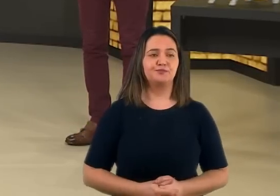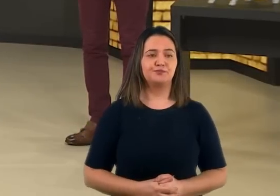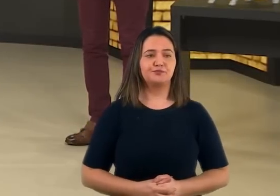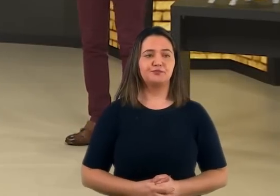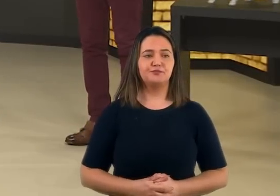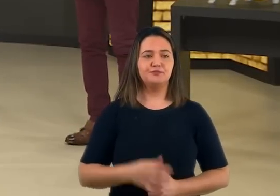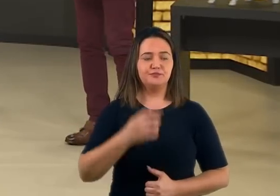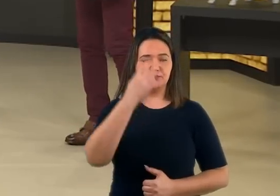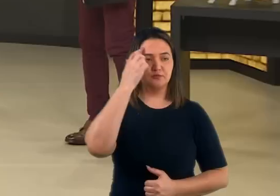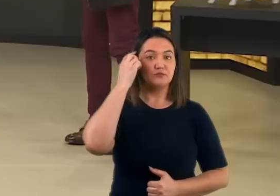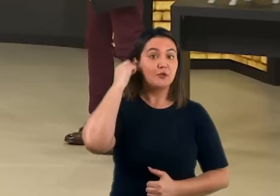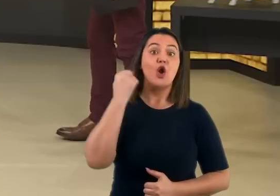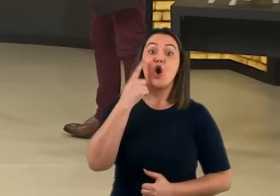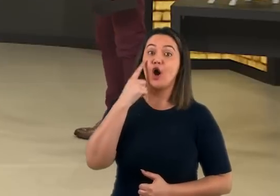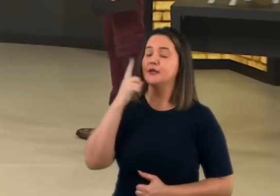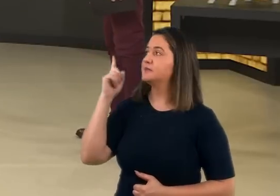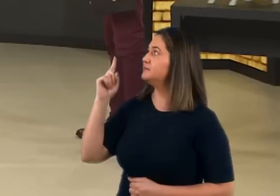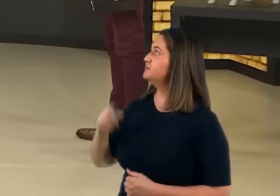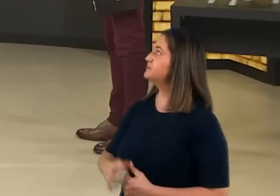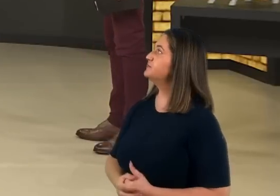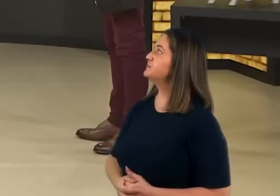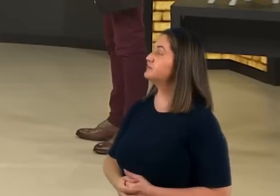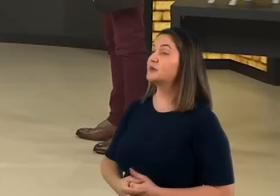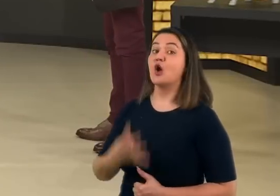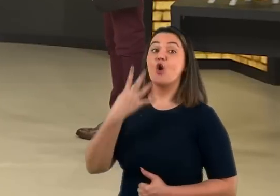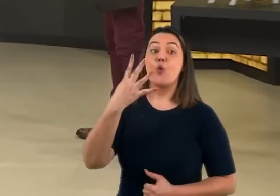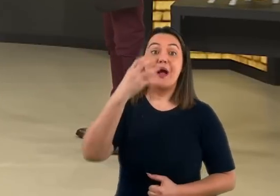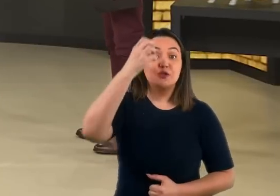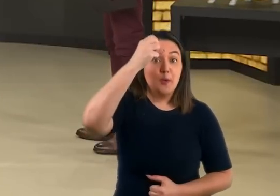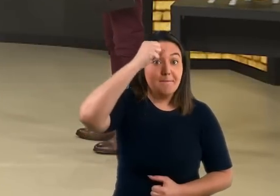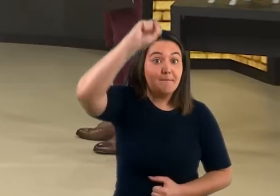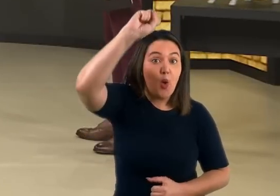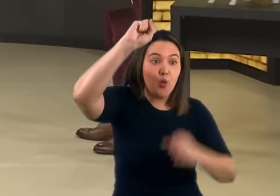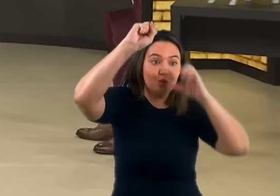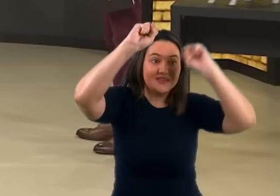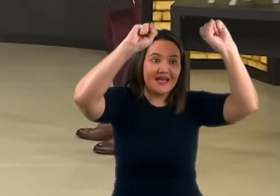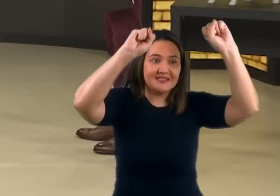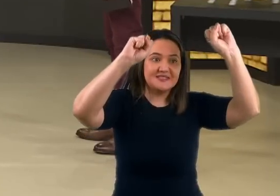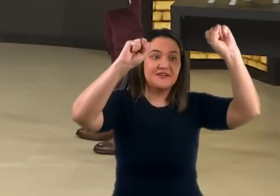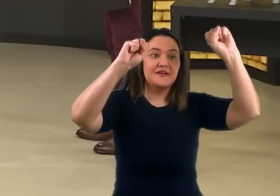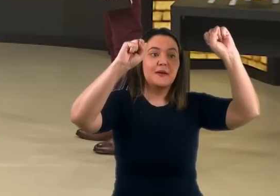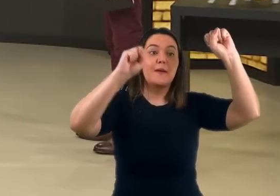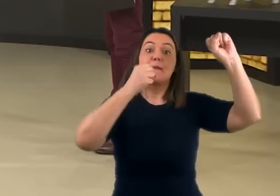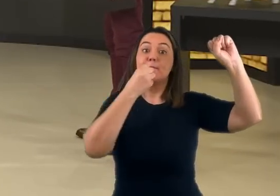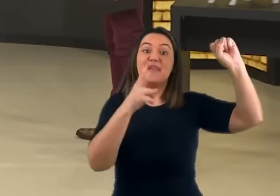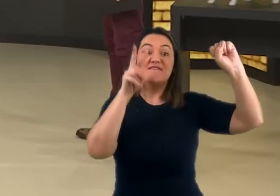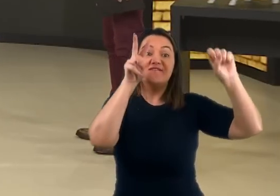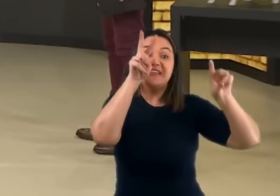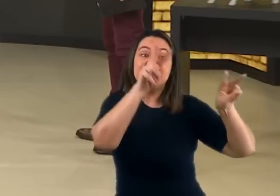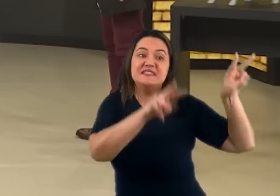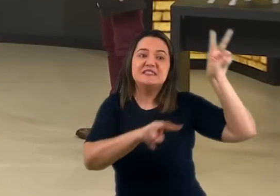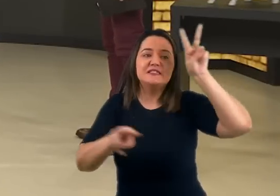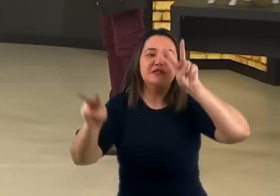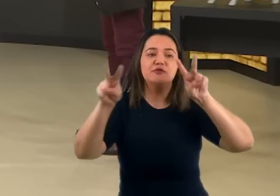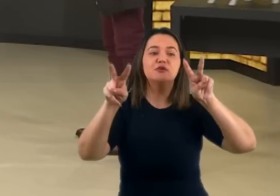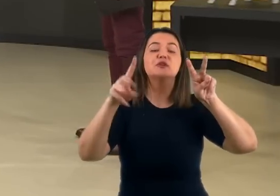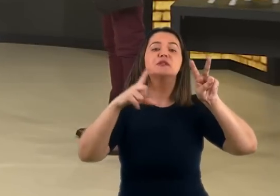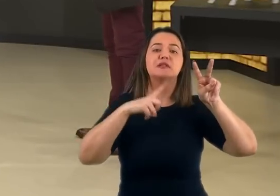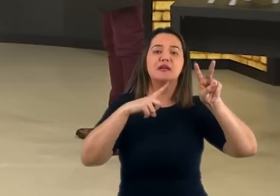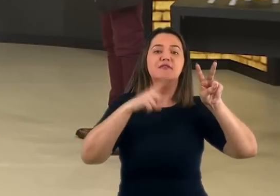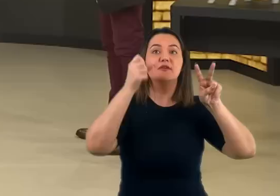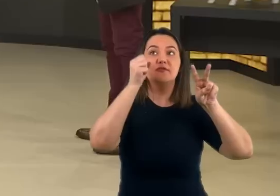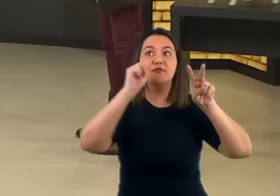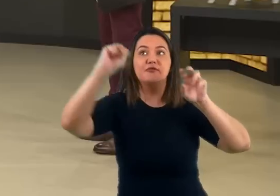texto original da Bíblia. Vamos lá. 4 pontas bem visíveis que vieram na direção das